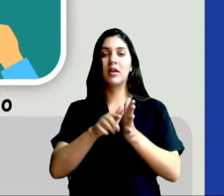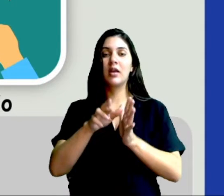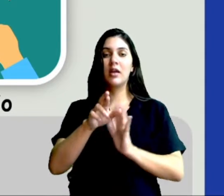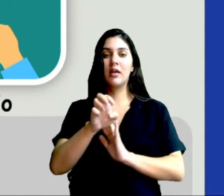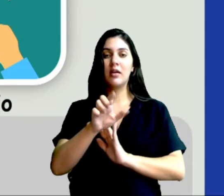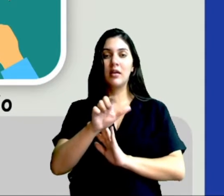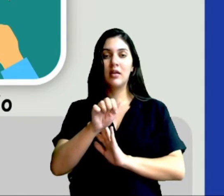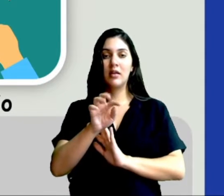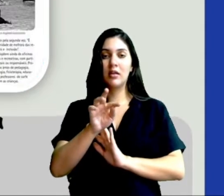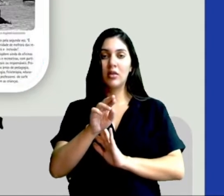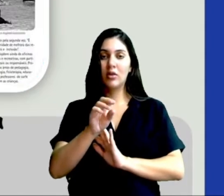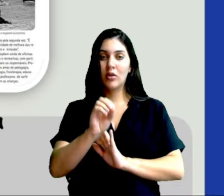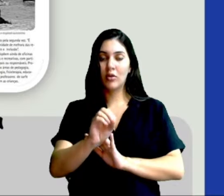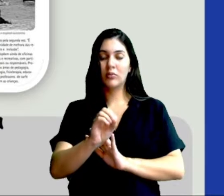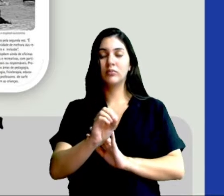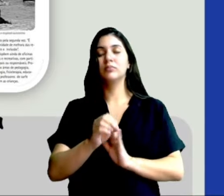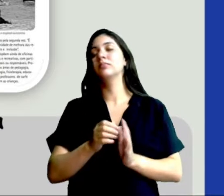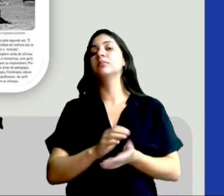exemplo aí de gênero textual.